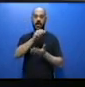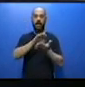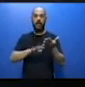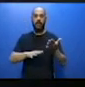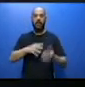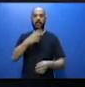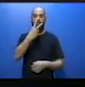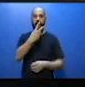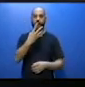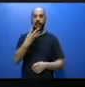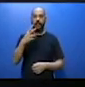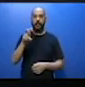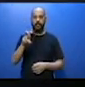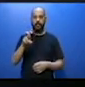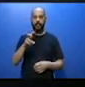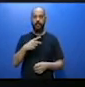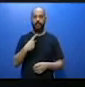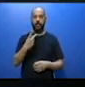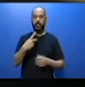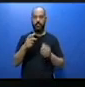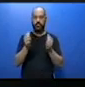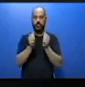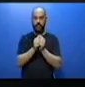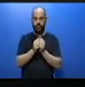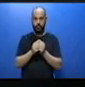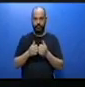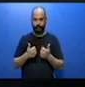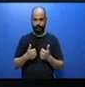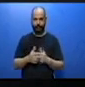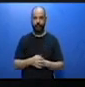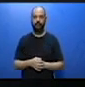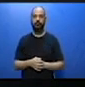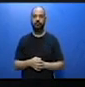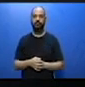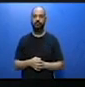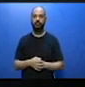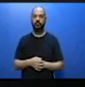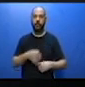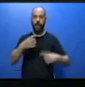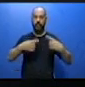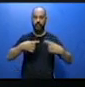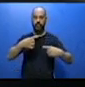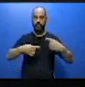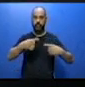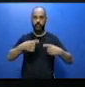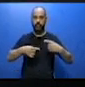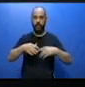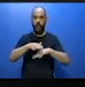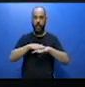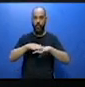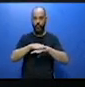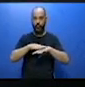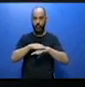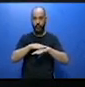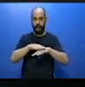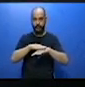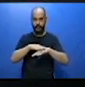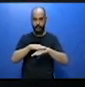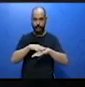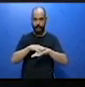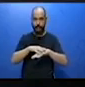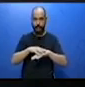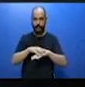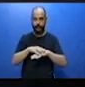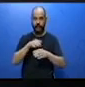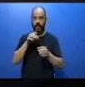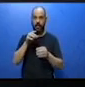também vamos fazer juntos. Então vamos lá? Discuta com os colegas e responda as questões. Vamos prestar atenção,